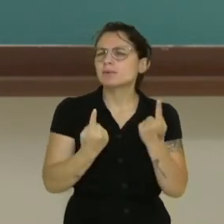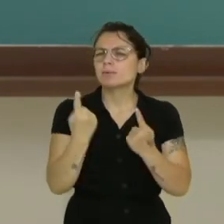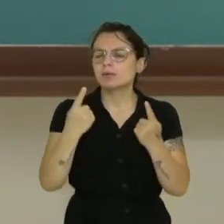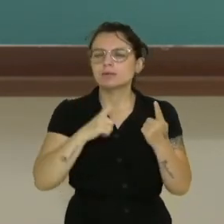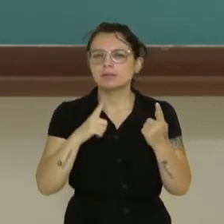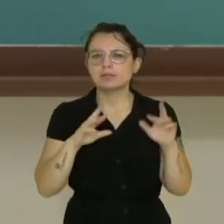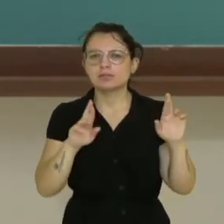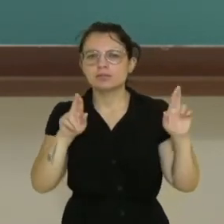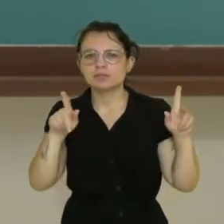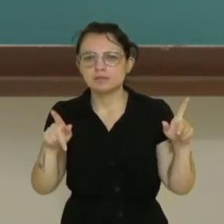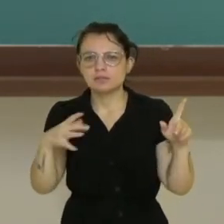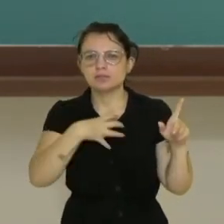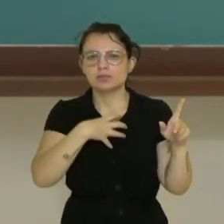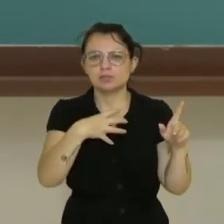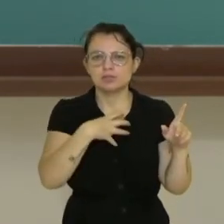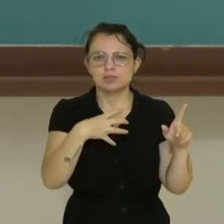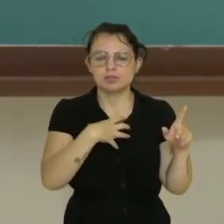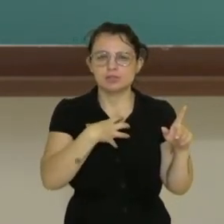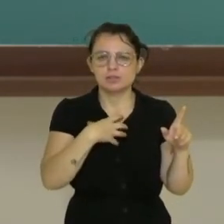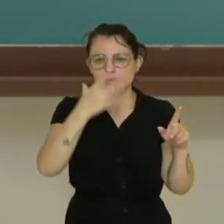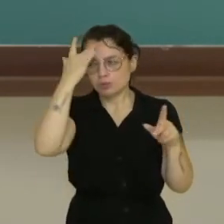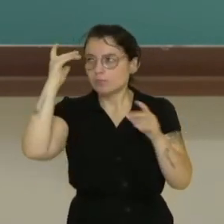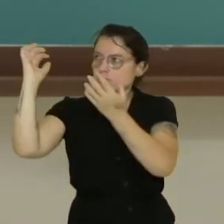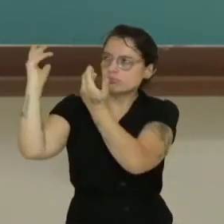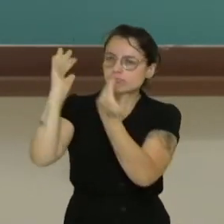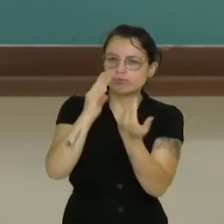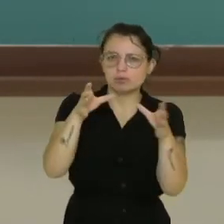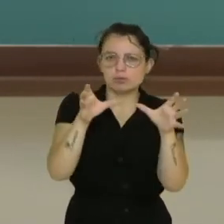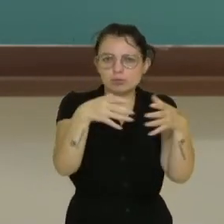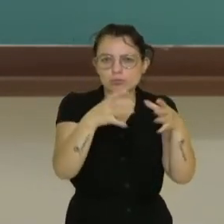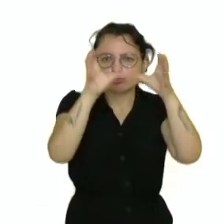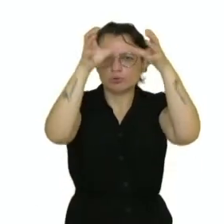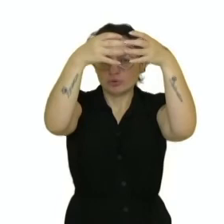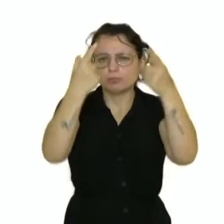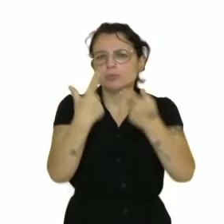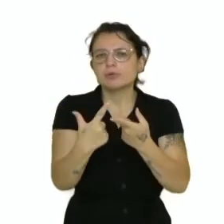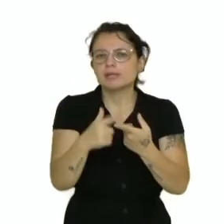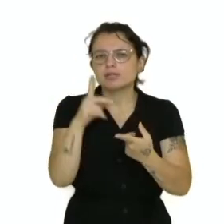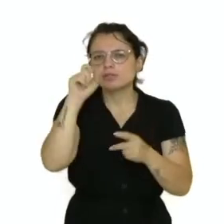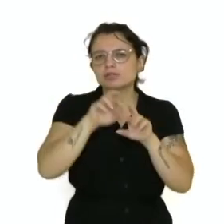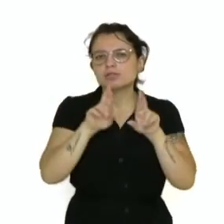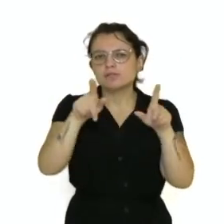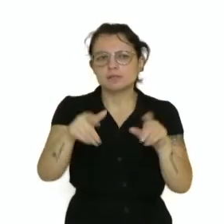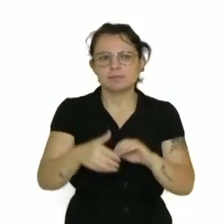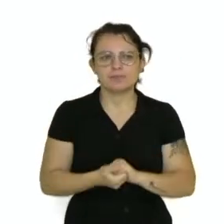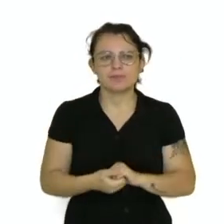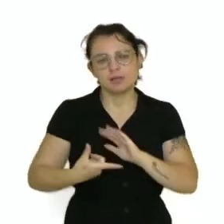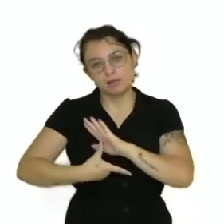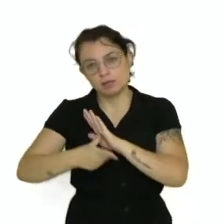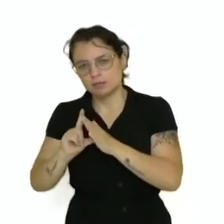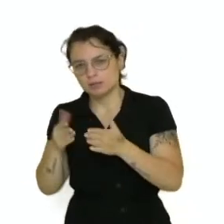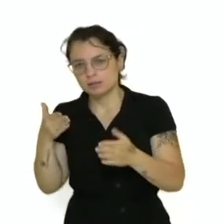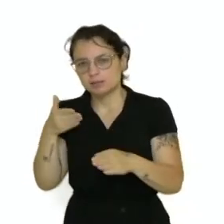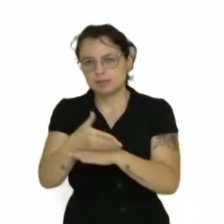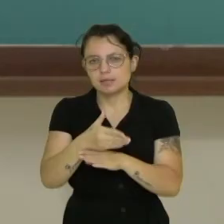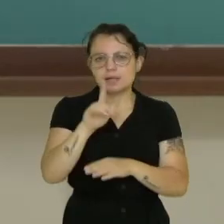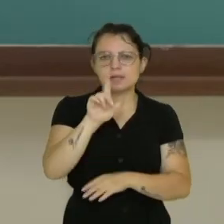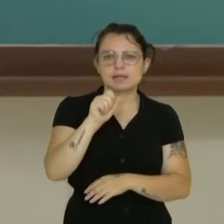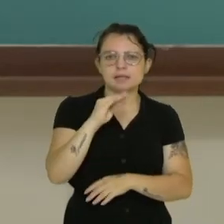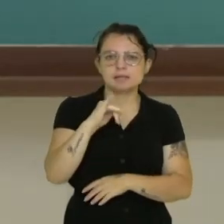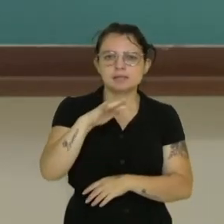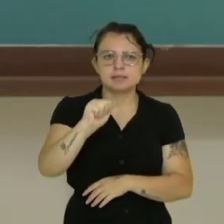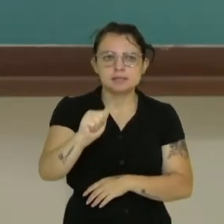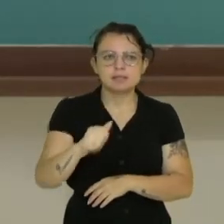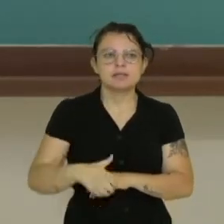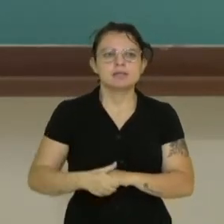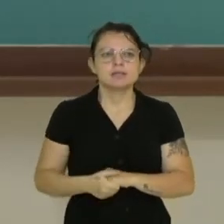entre essas duas formas de colonizar? Bem, antes de entrar na América Latina, só explicando a diferença entre